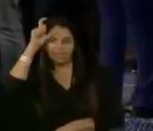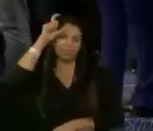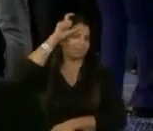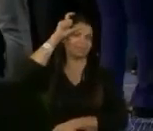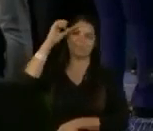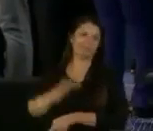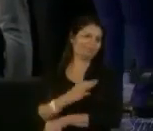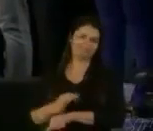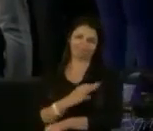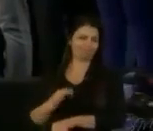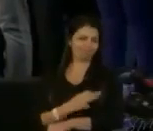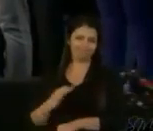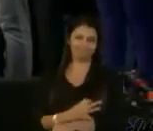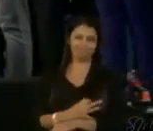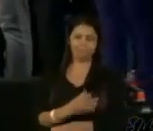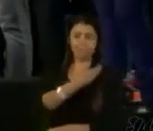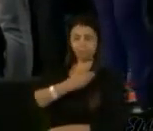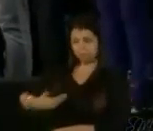Então, presidente, vou dizer uma palavra aqui.